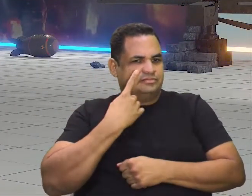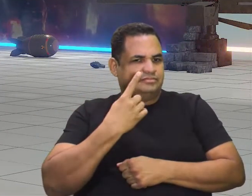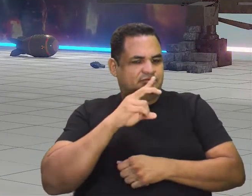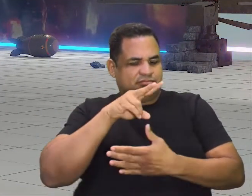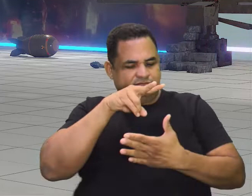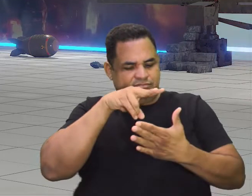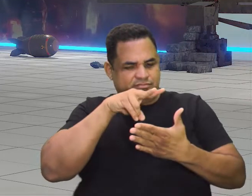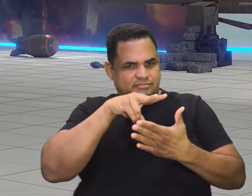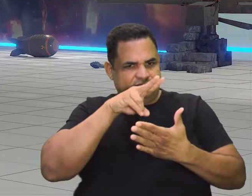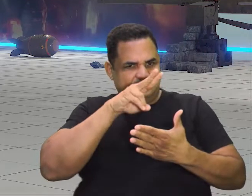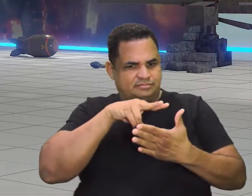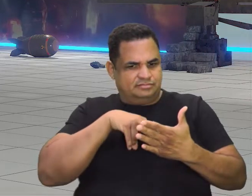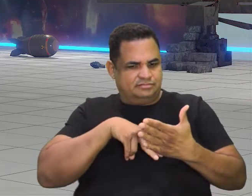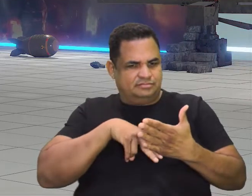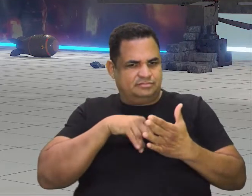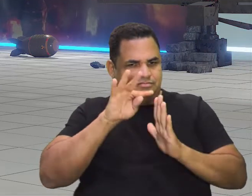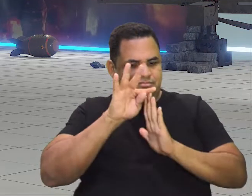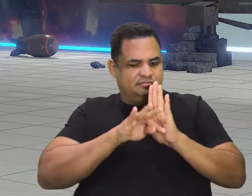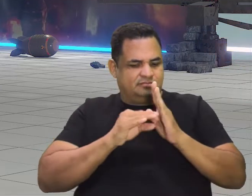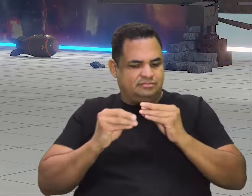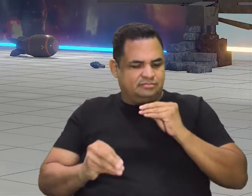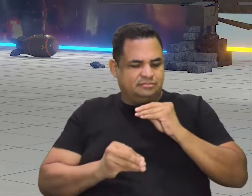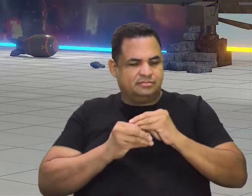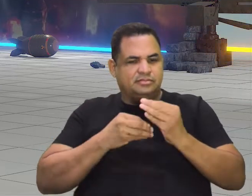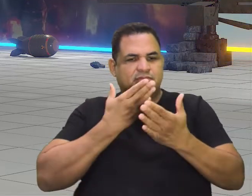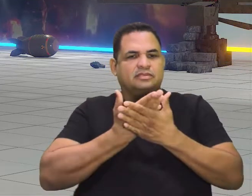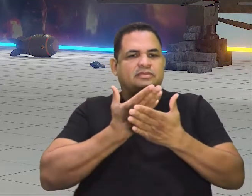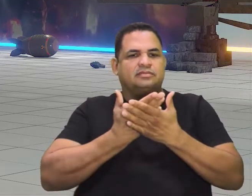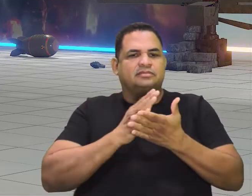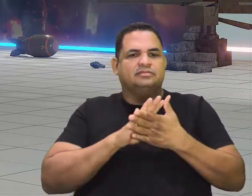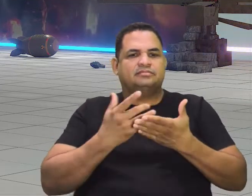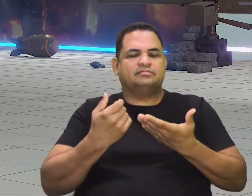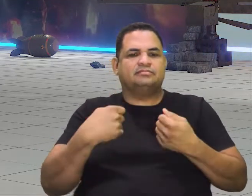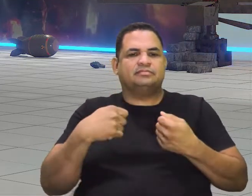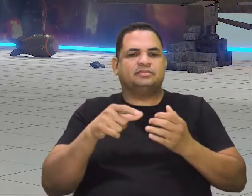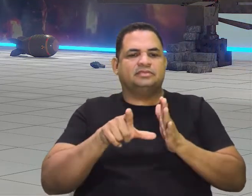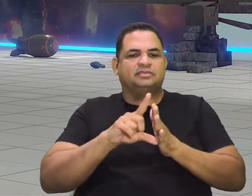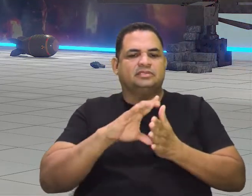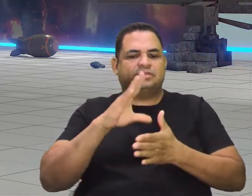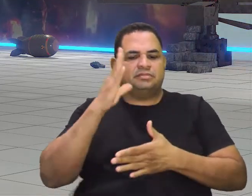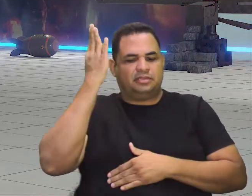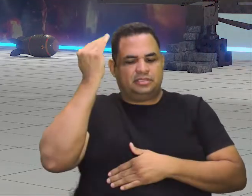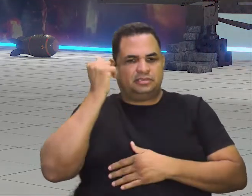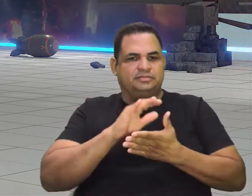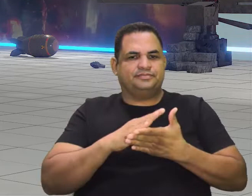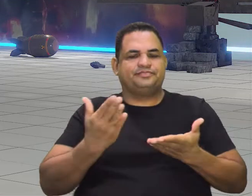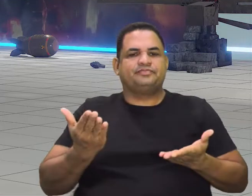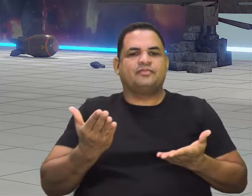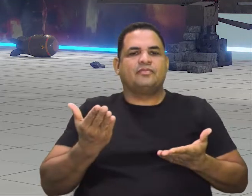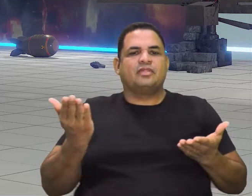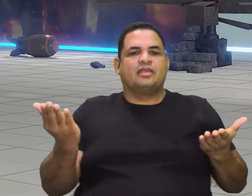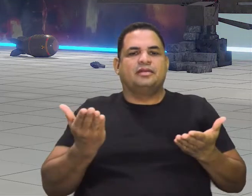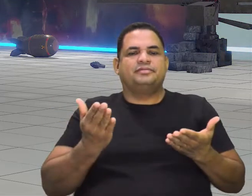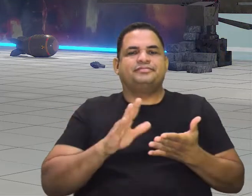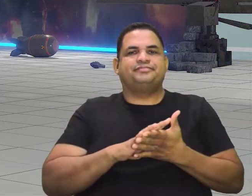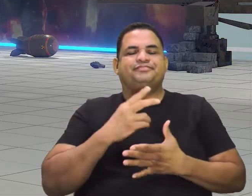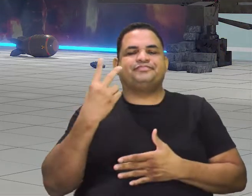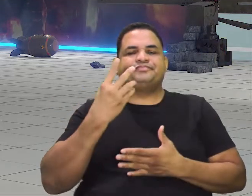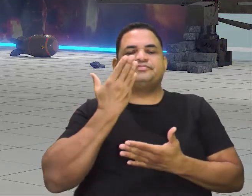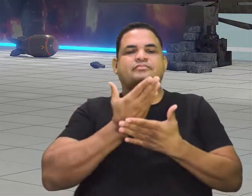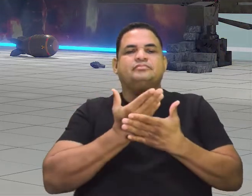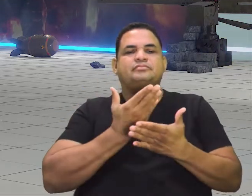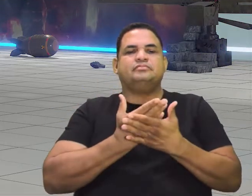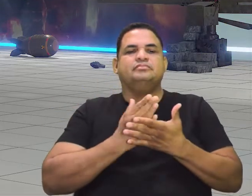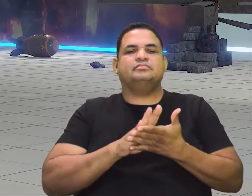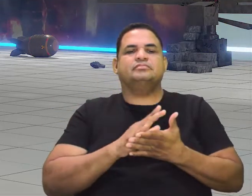aquele texto complementar para a aula de hoje, né? Esse pré-requisito para a aula de hoje. Nessa nossa segunda aula